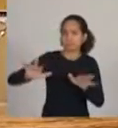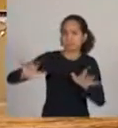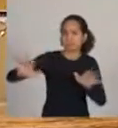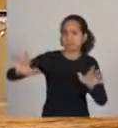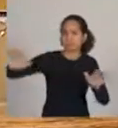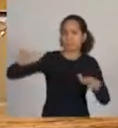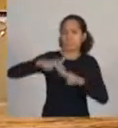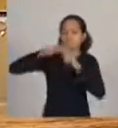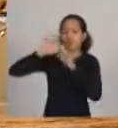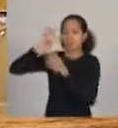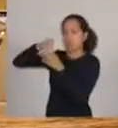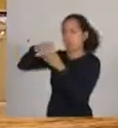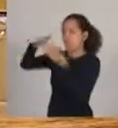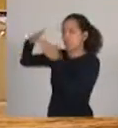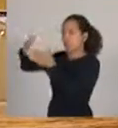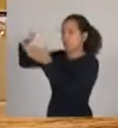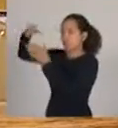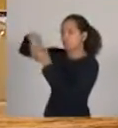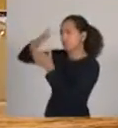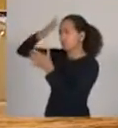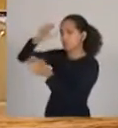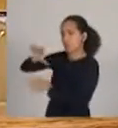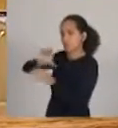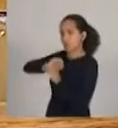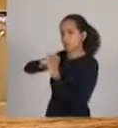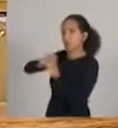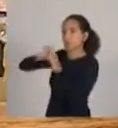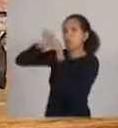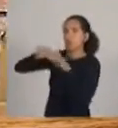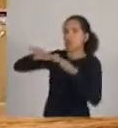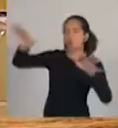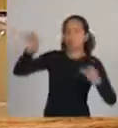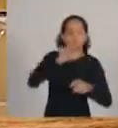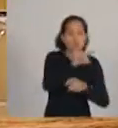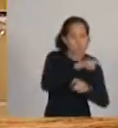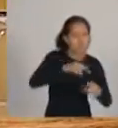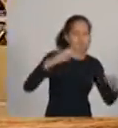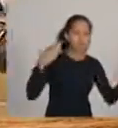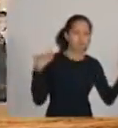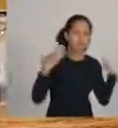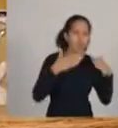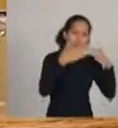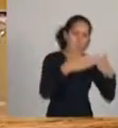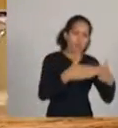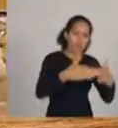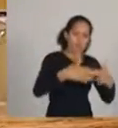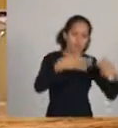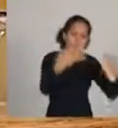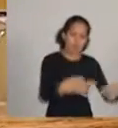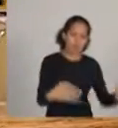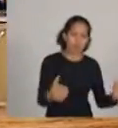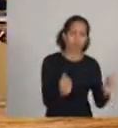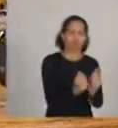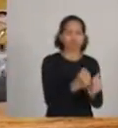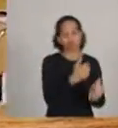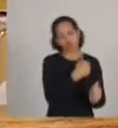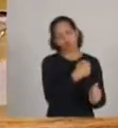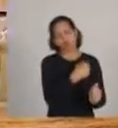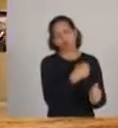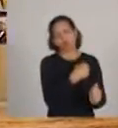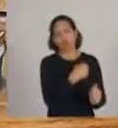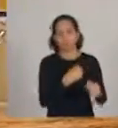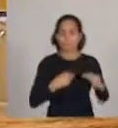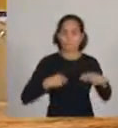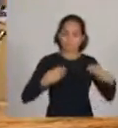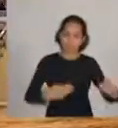de cargas, e o Estado tem uma movimentação muito grande, estão vocês lá também, certamente com a ajuda do Ministério da